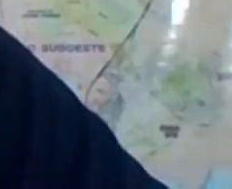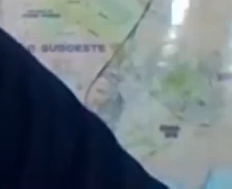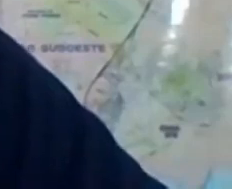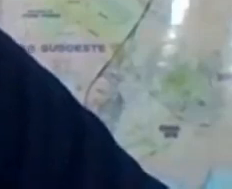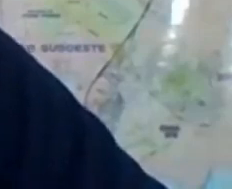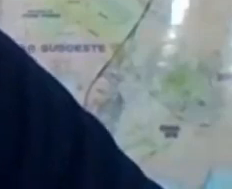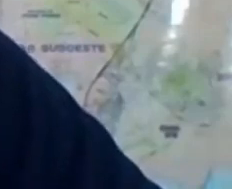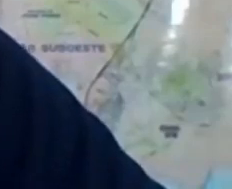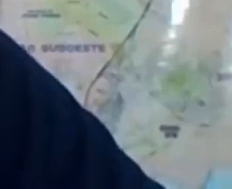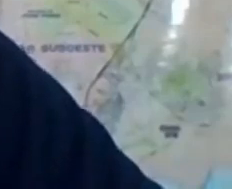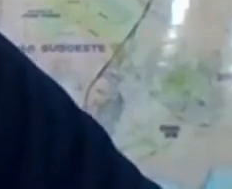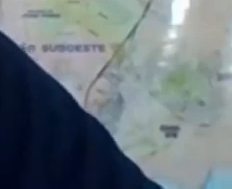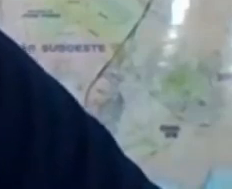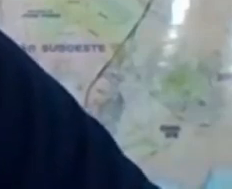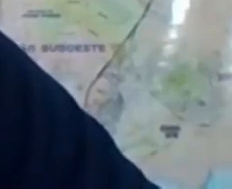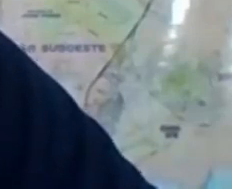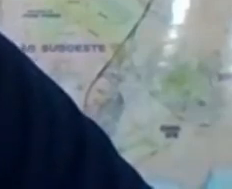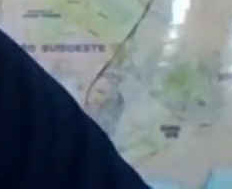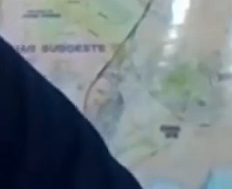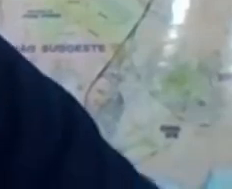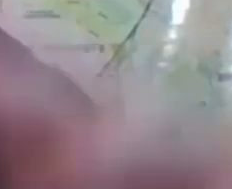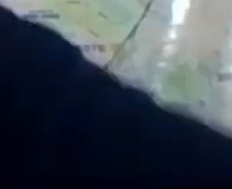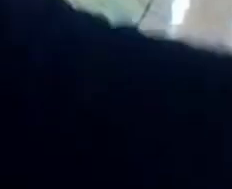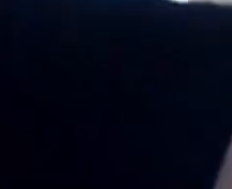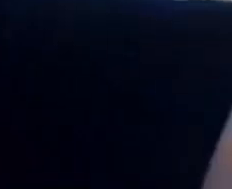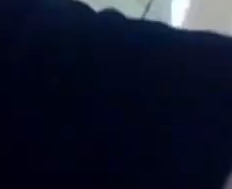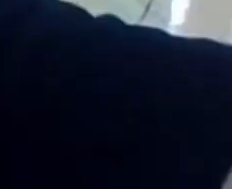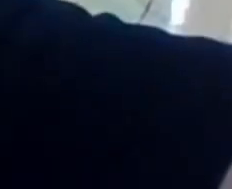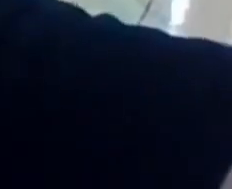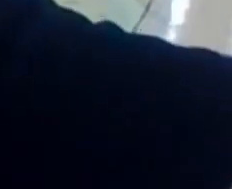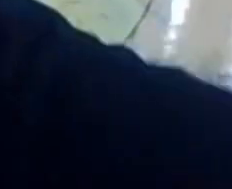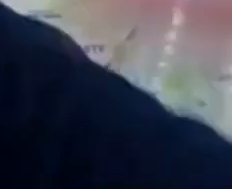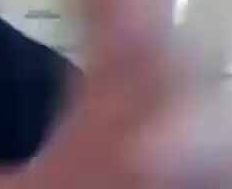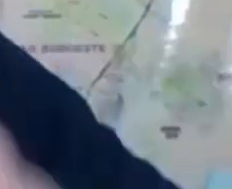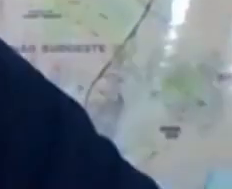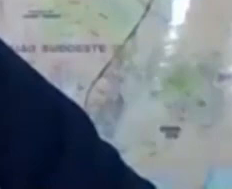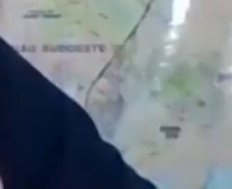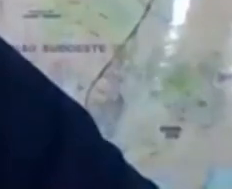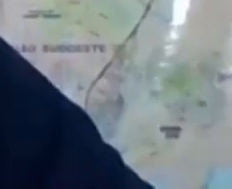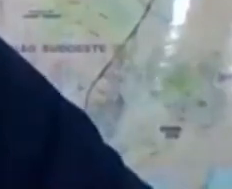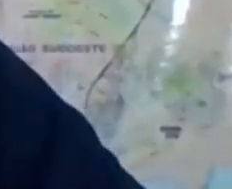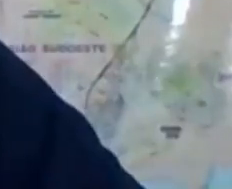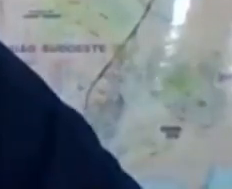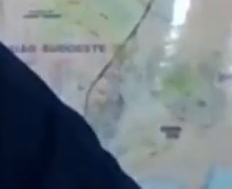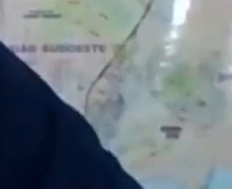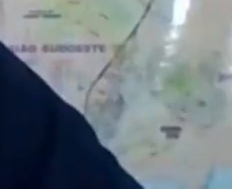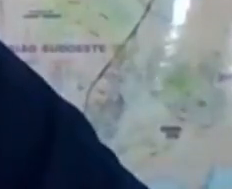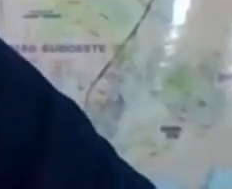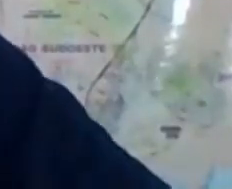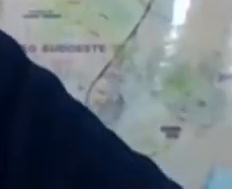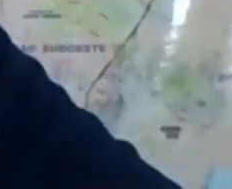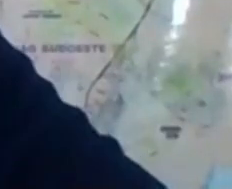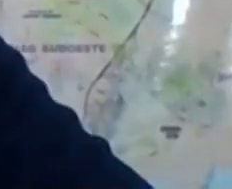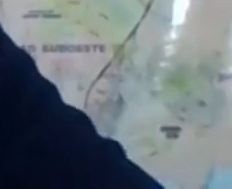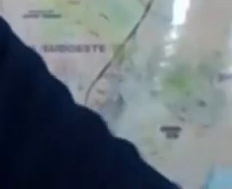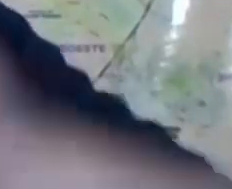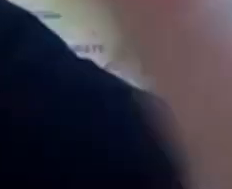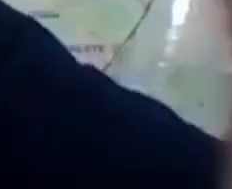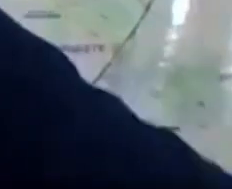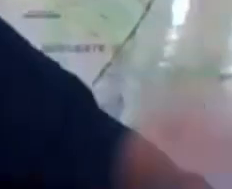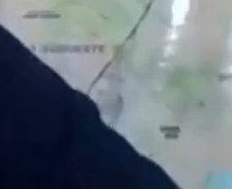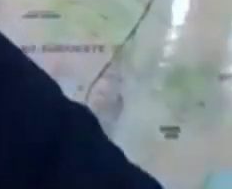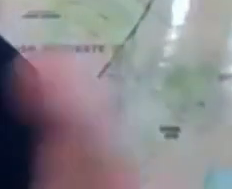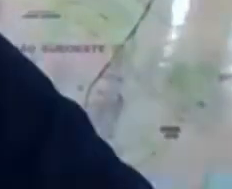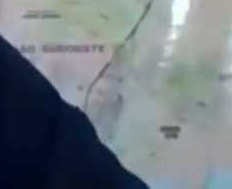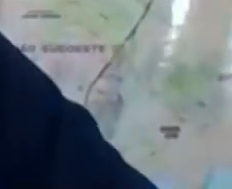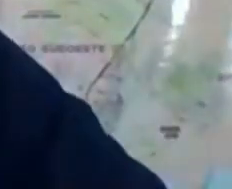Nós sempre temos utilizado o exemplo do Bassoli, né, como a população que foi